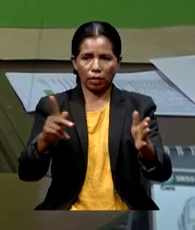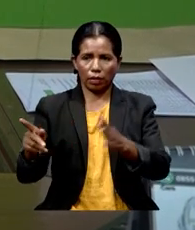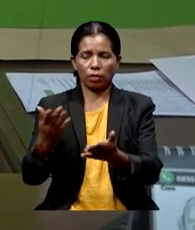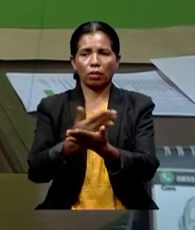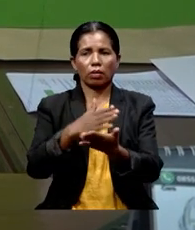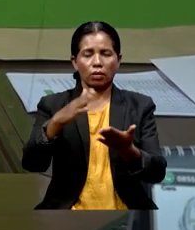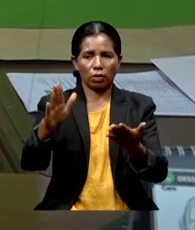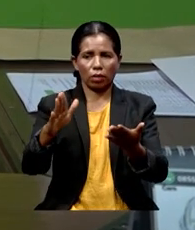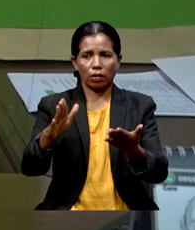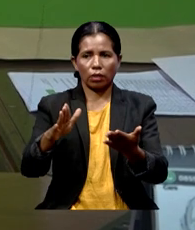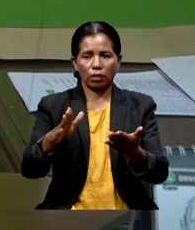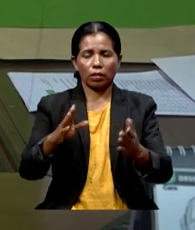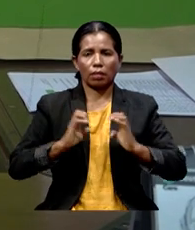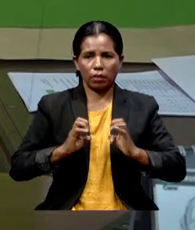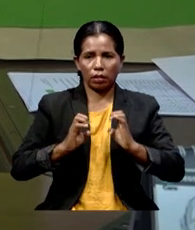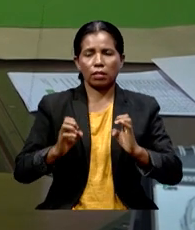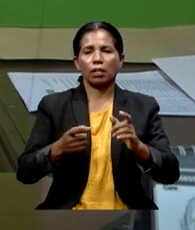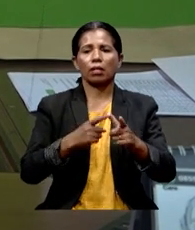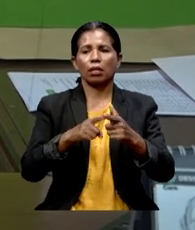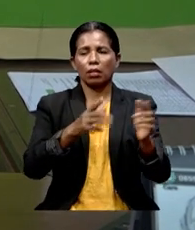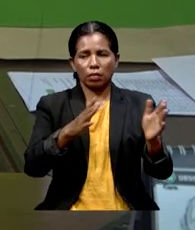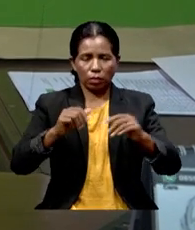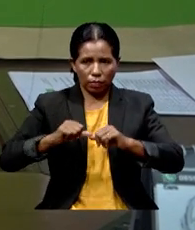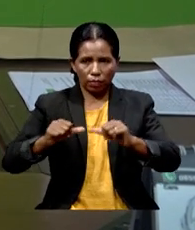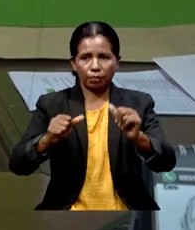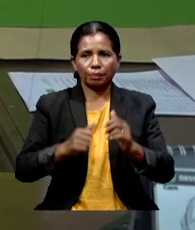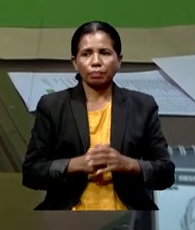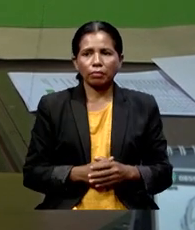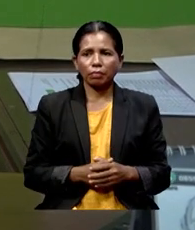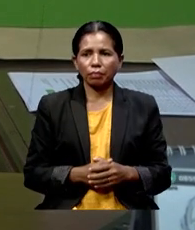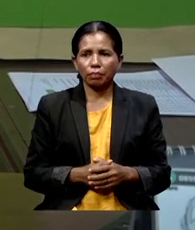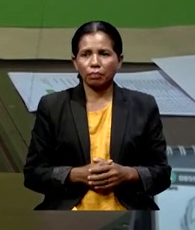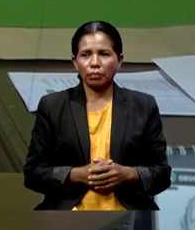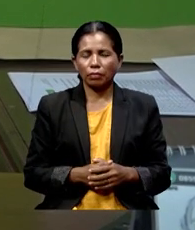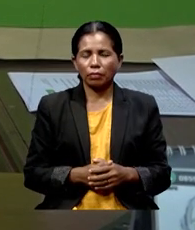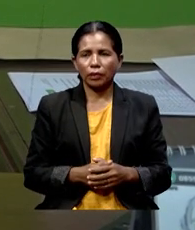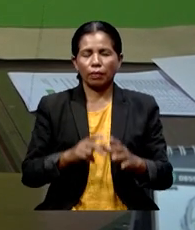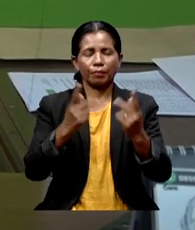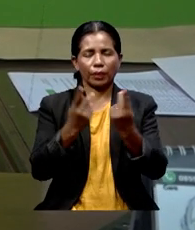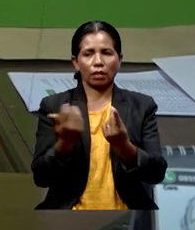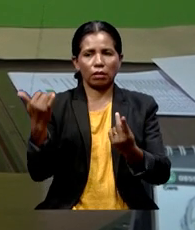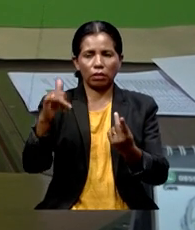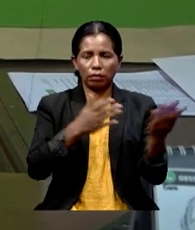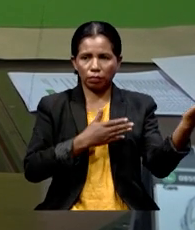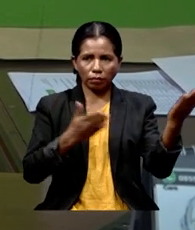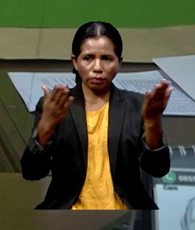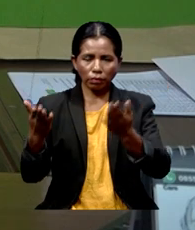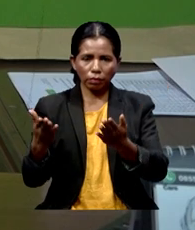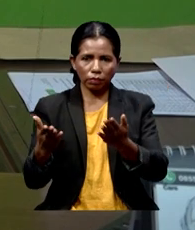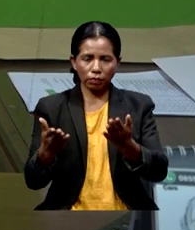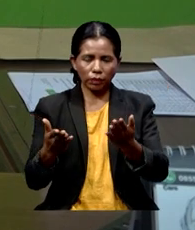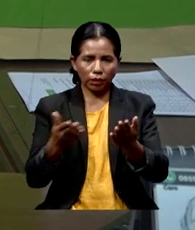compras emergência, nebe processo lá, ela, a companhia ser nebe magato hata mo imos balo